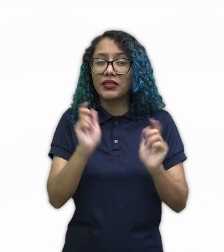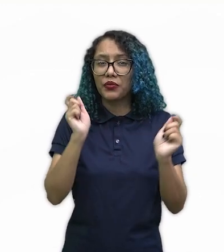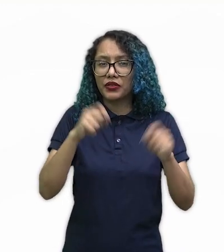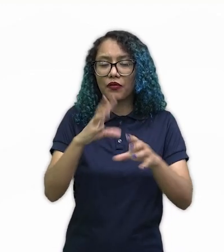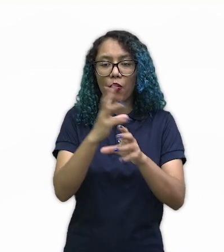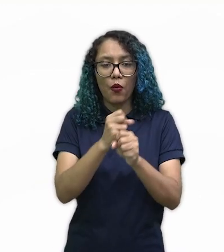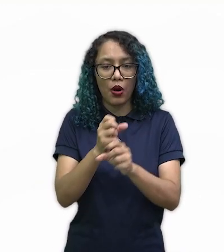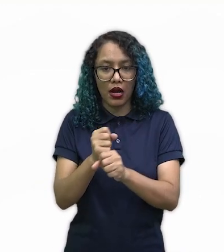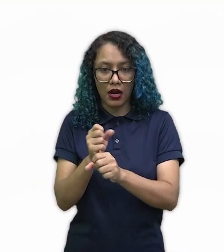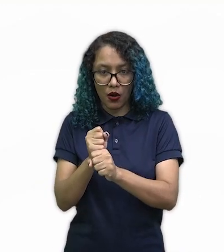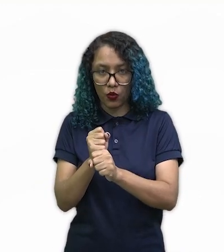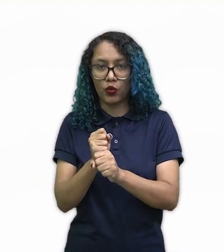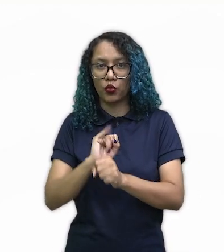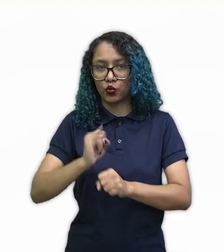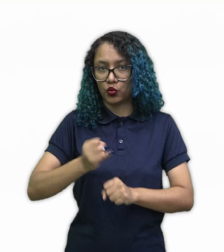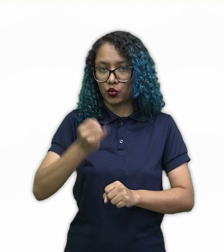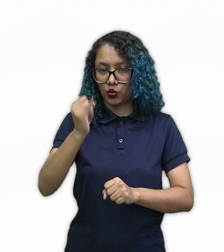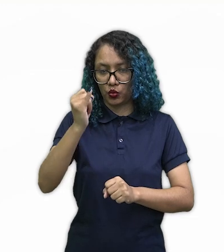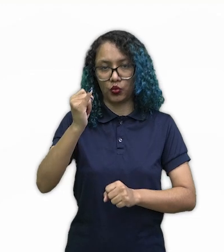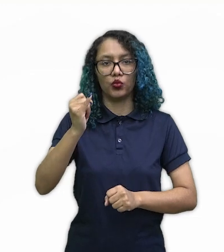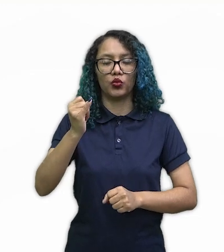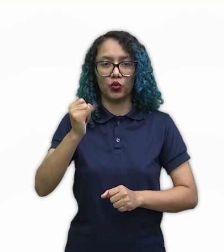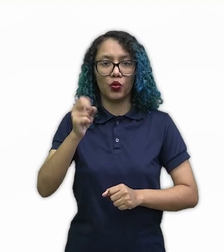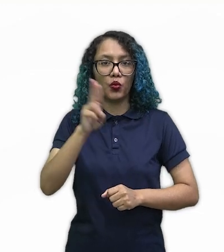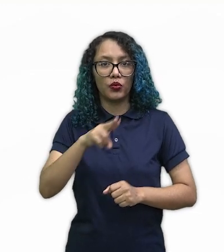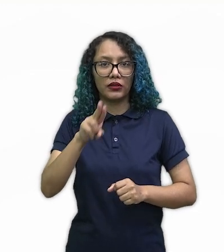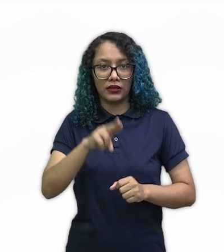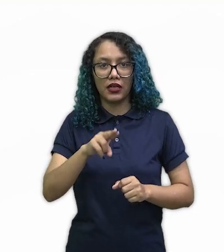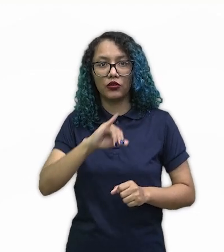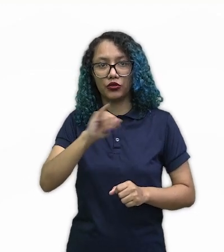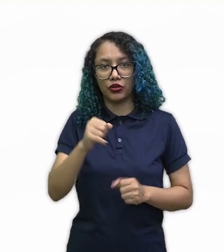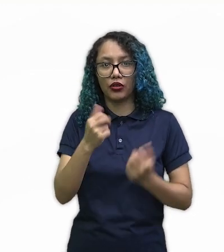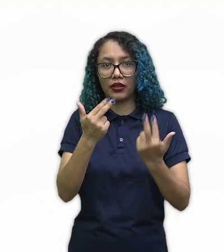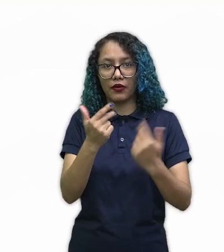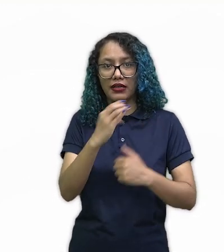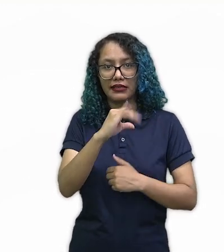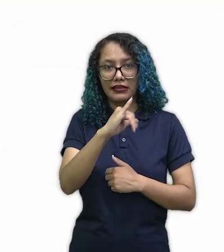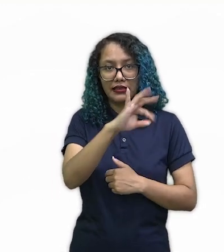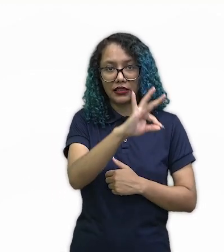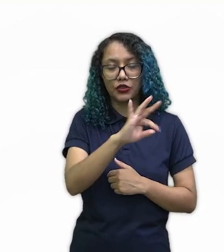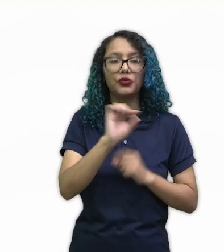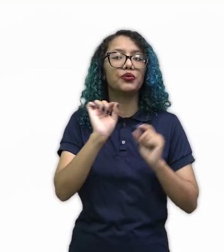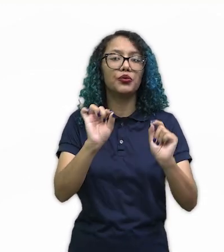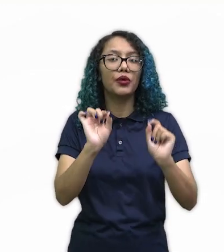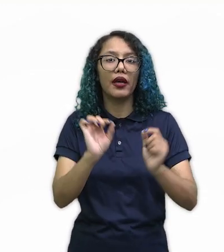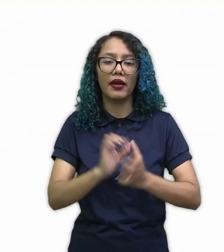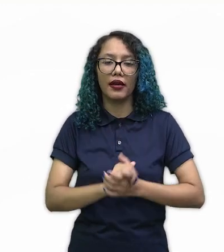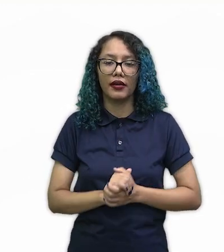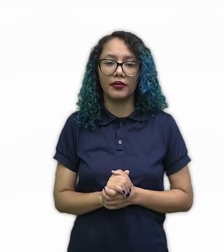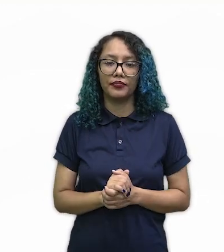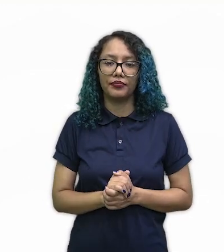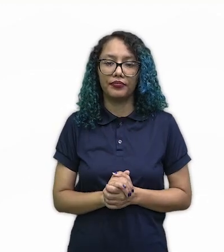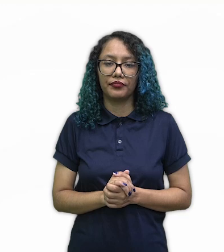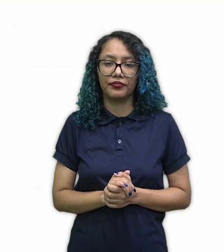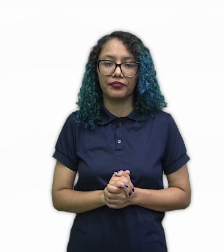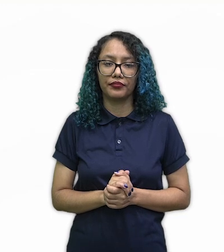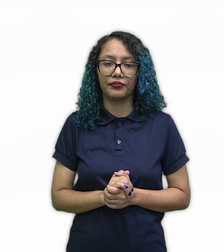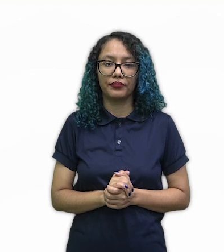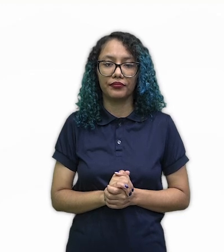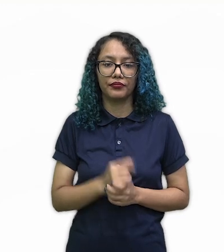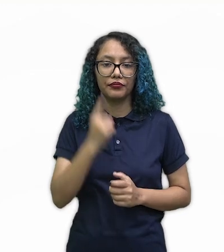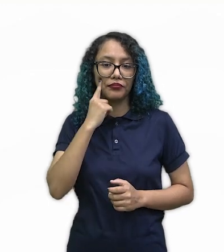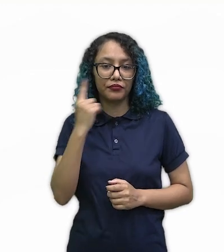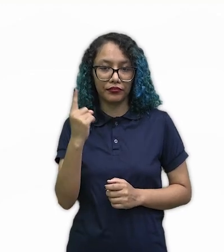consiga calcular os juros utilizando a fórmula J igual a CIT, a gente não pode jogar esses